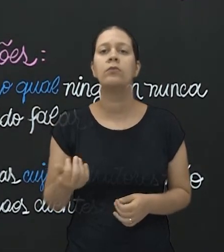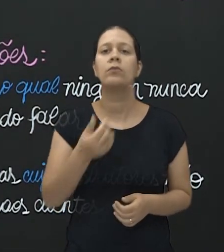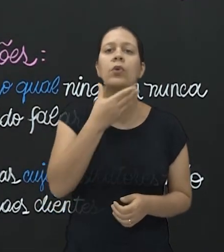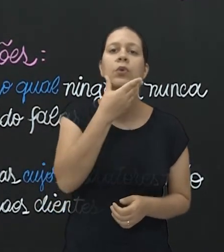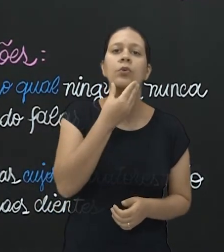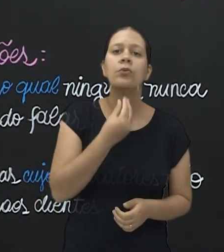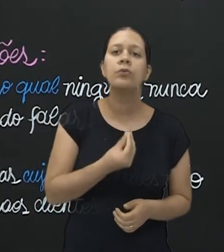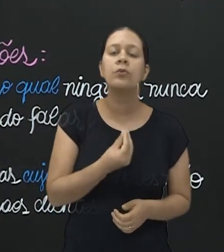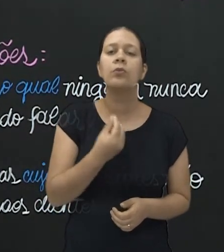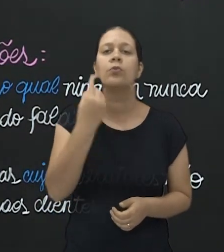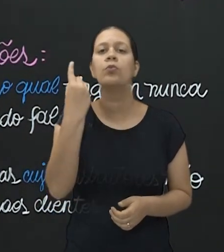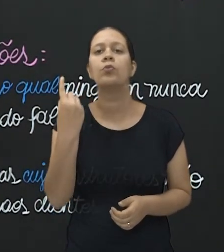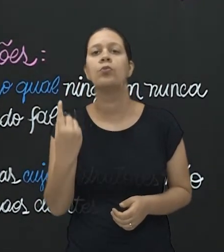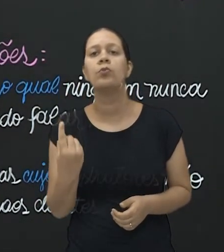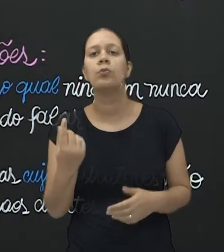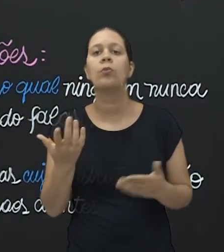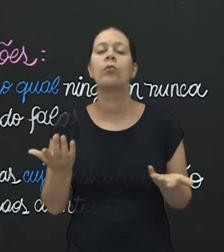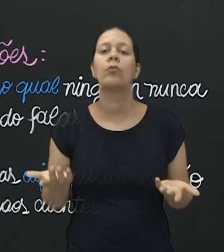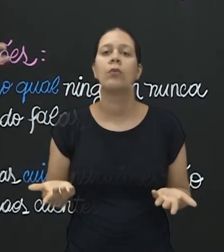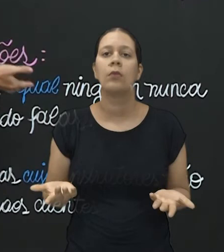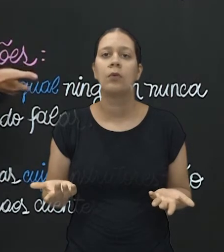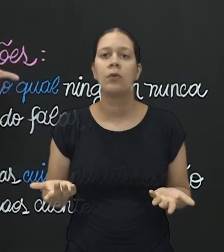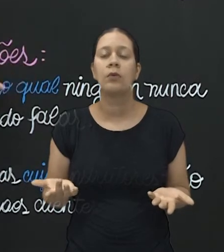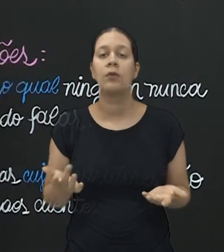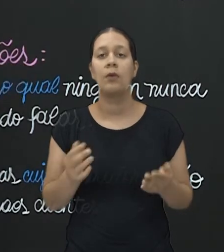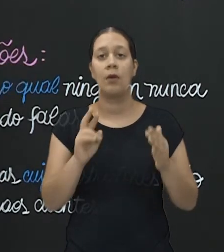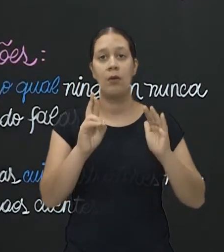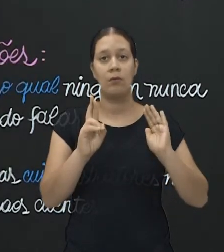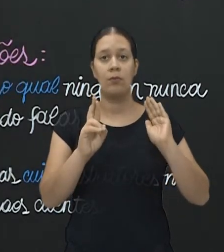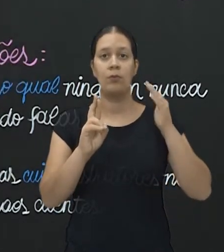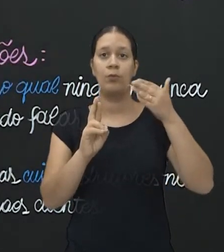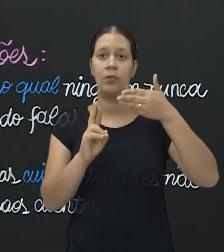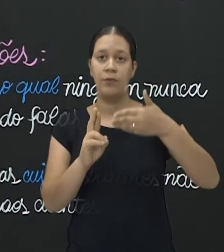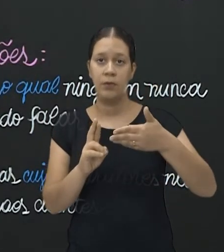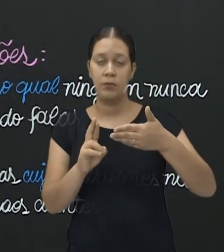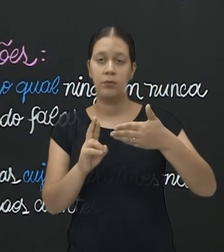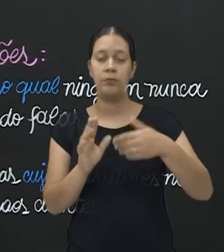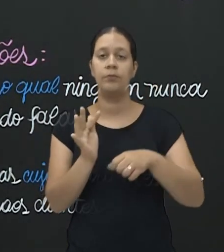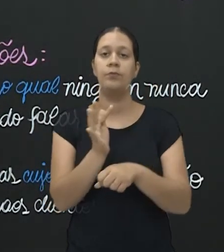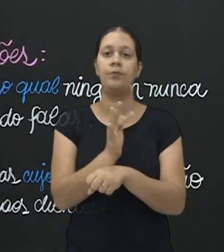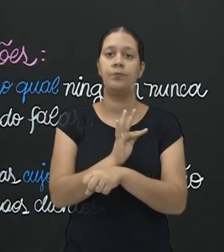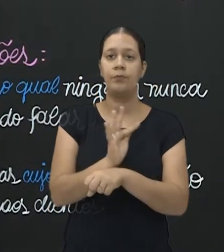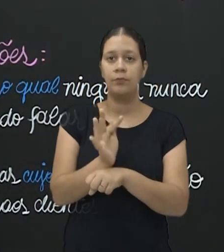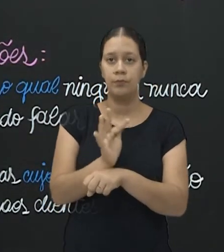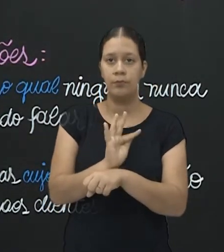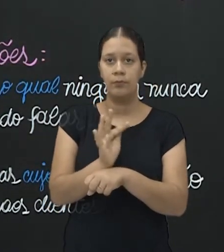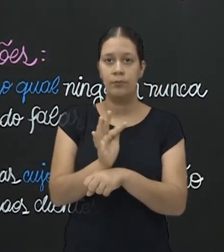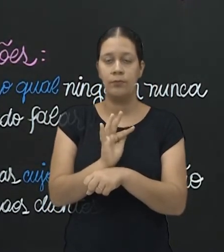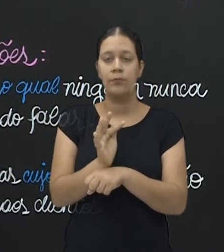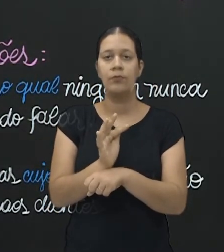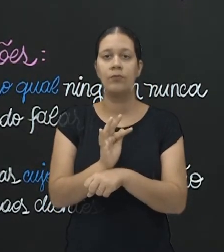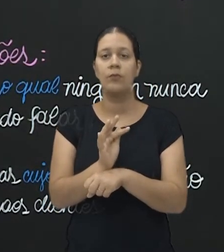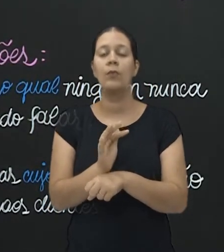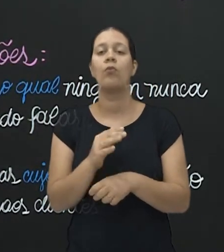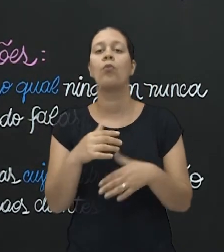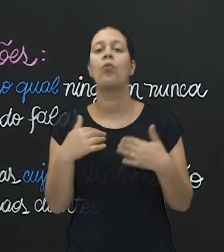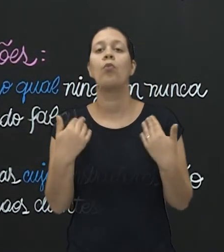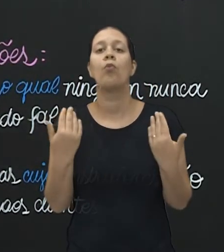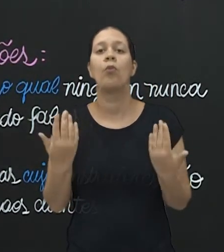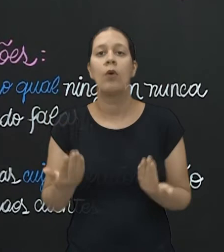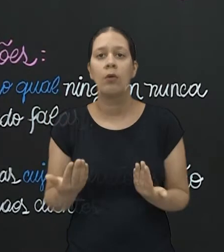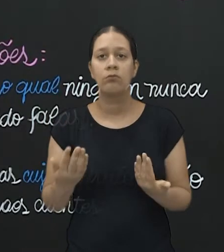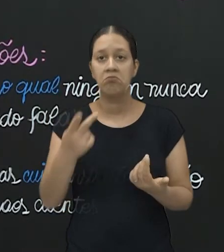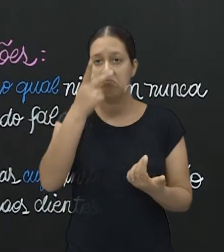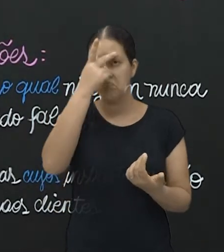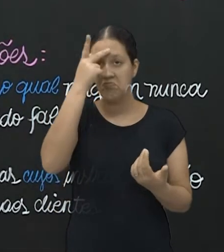masculino singular, por conta da referência a filme. Assisti a um filme sobre o qual ninguém nunca